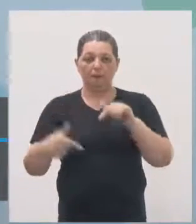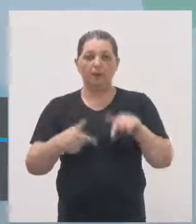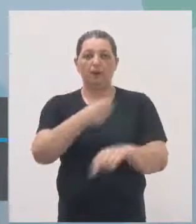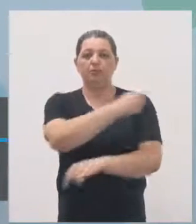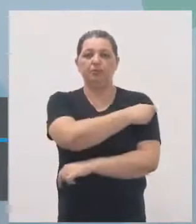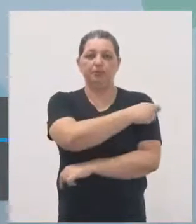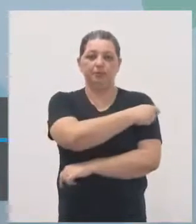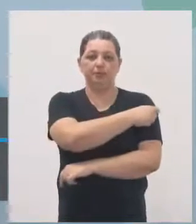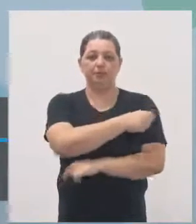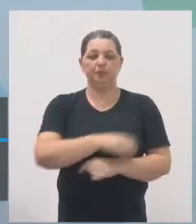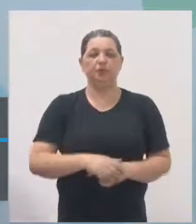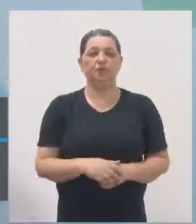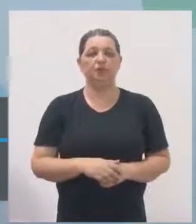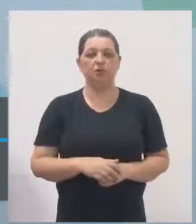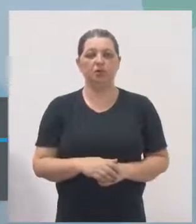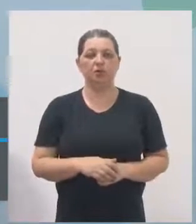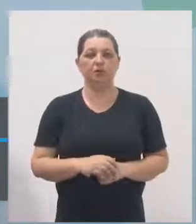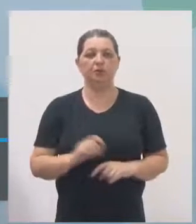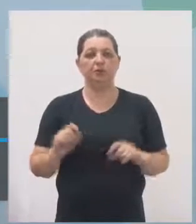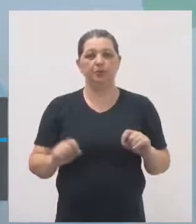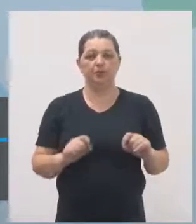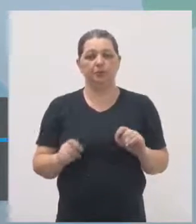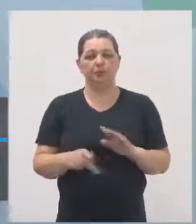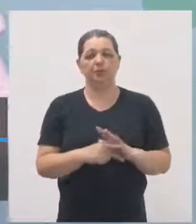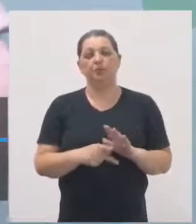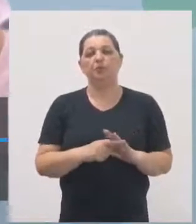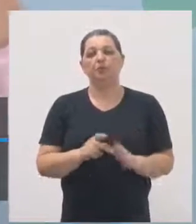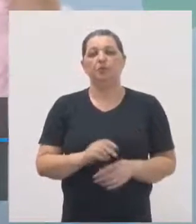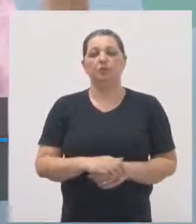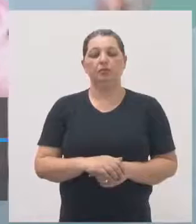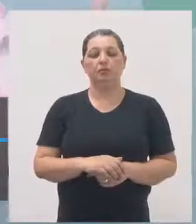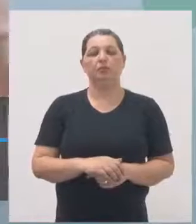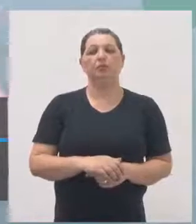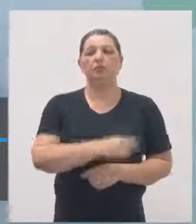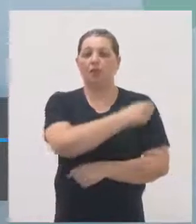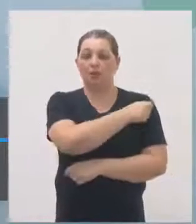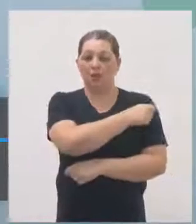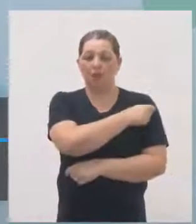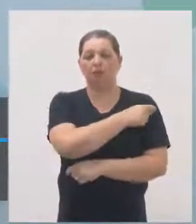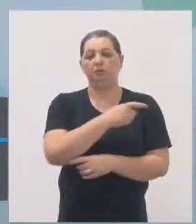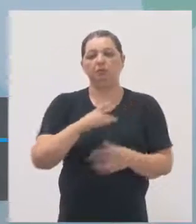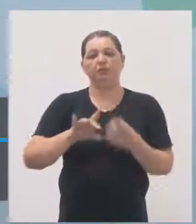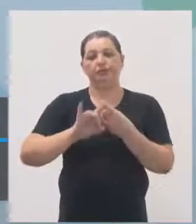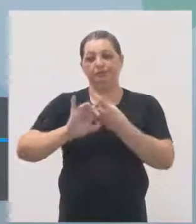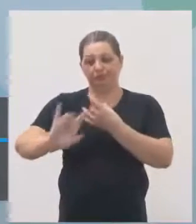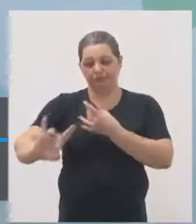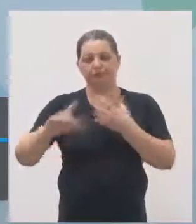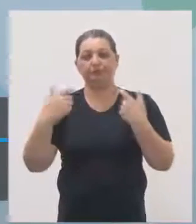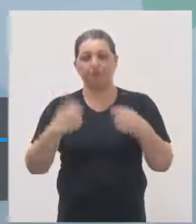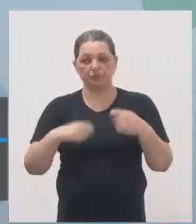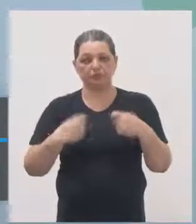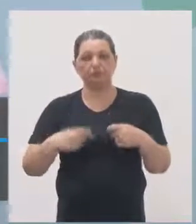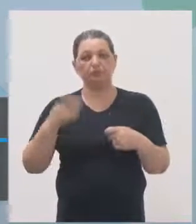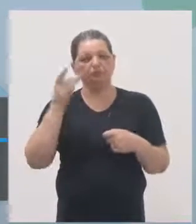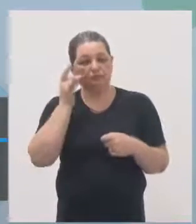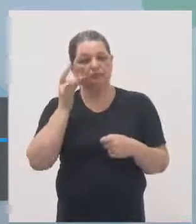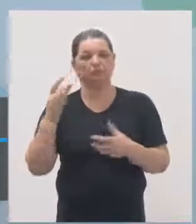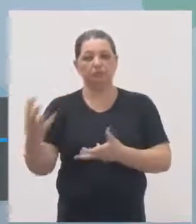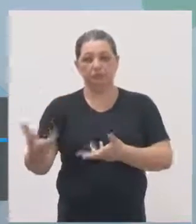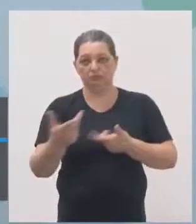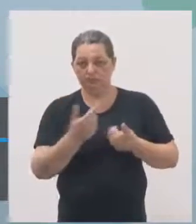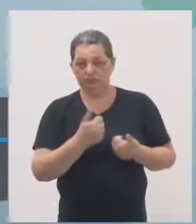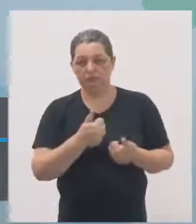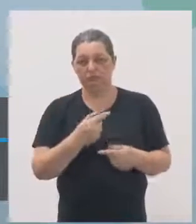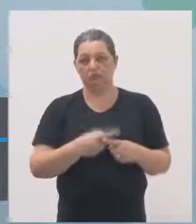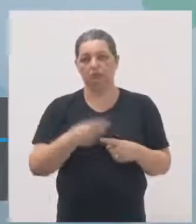alunos, para a gente aproximar os alunos, né? Que a gente tanto fala que os alunos estão tão distantes, a gente tem que trazer eles aí para perto, usando de